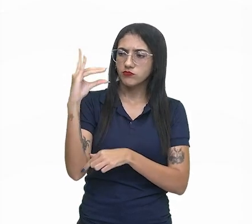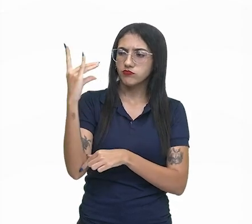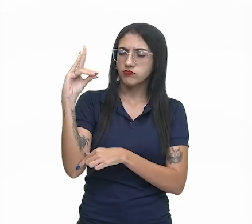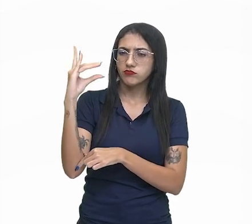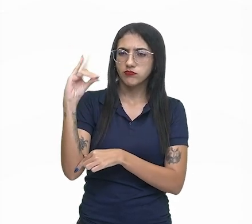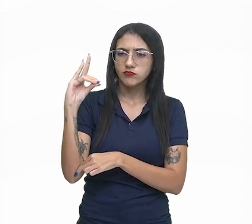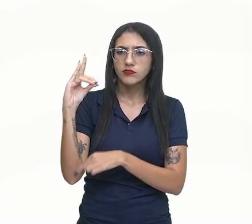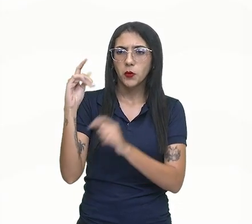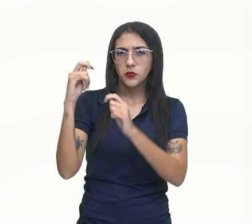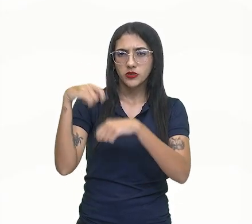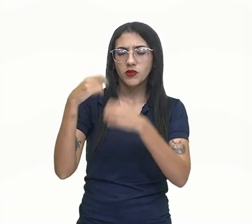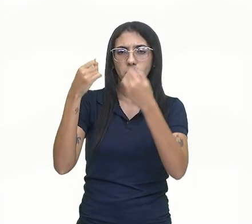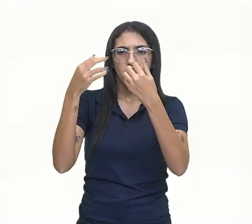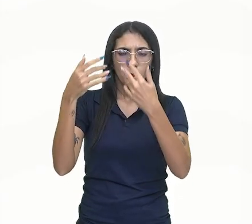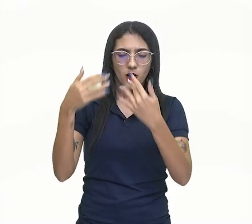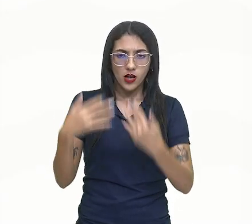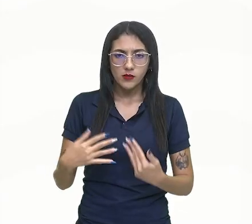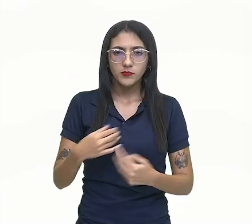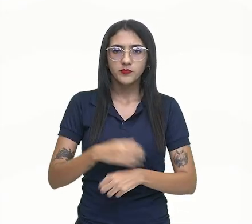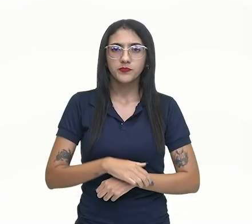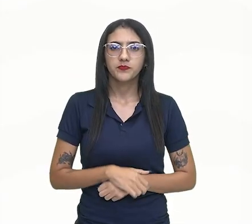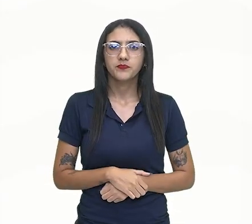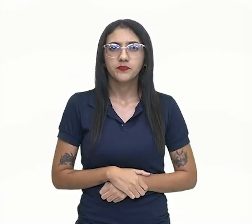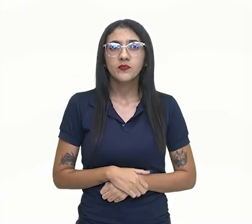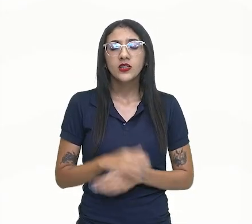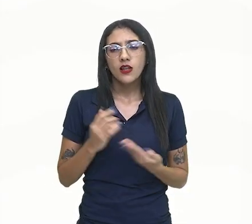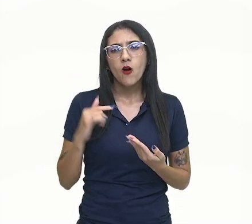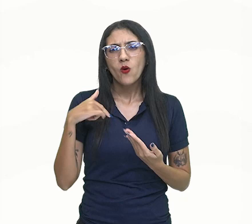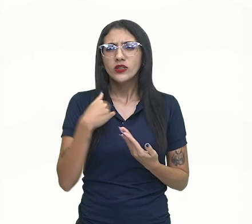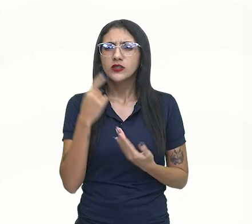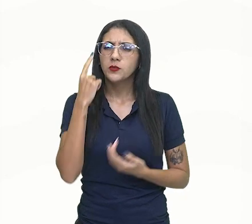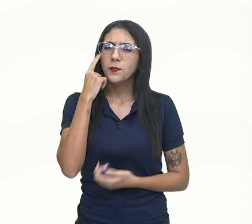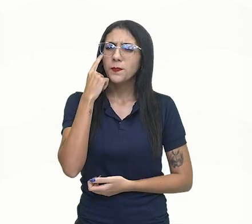essa evolução. Então, nós tínhamos que essa